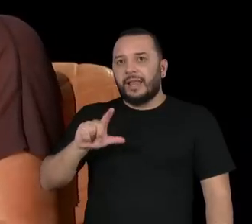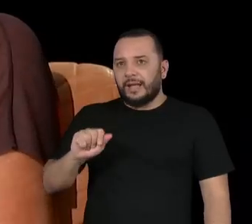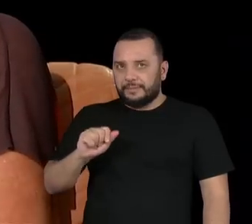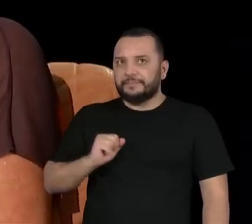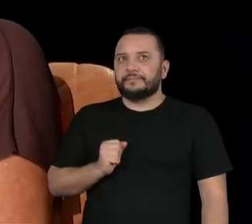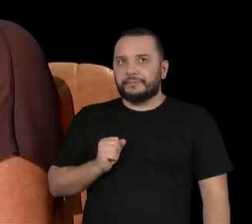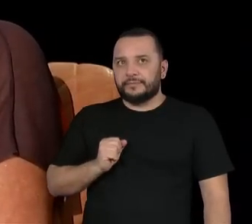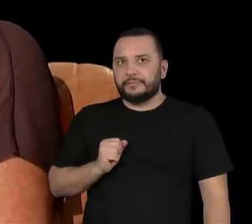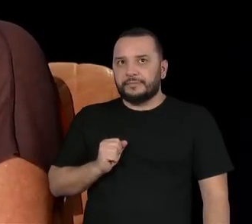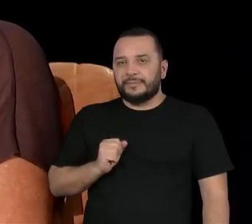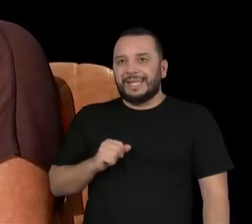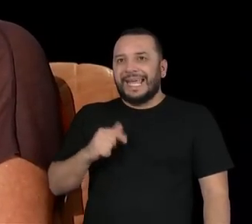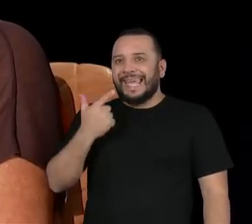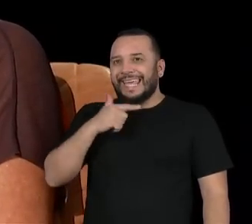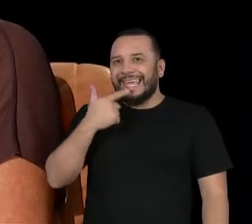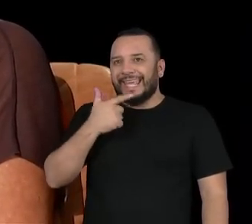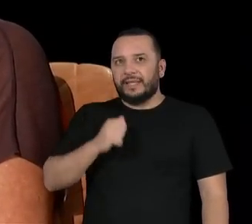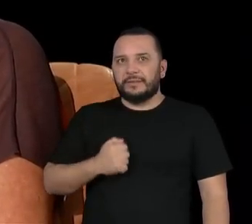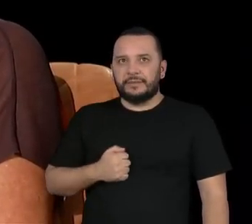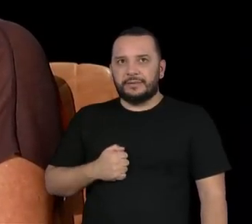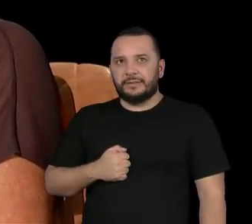fora, dá uma risada.